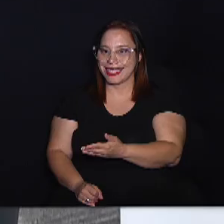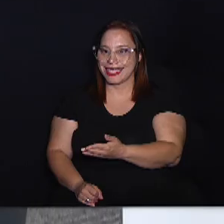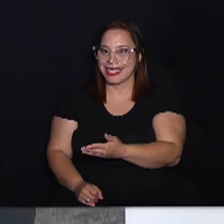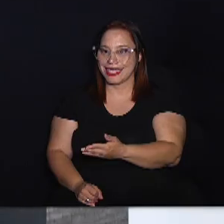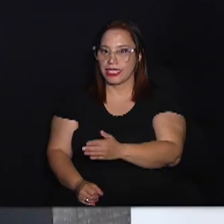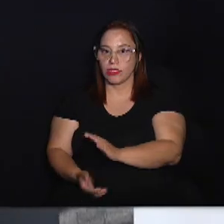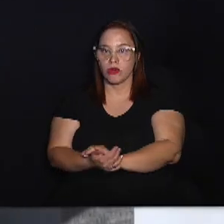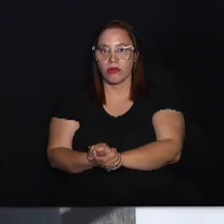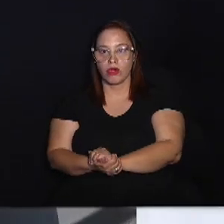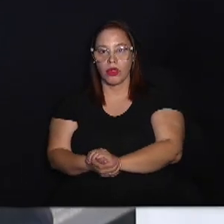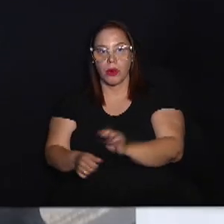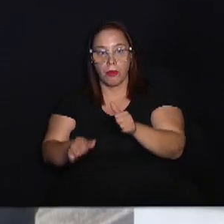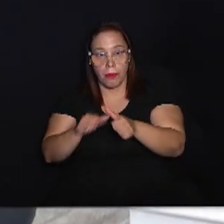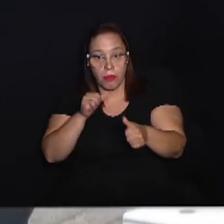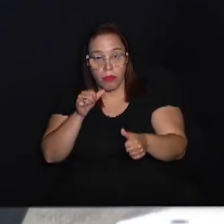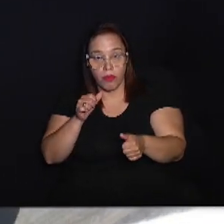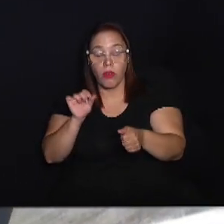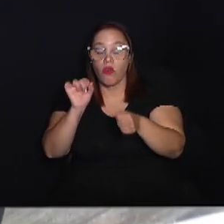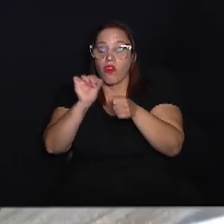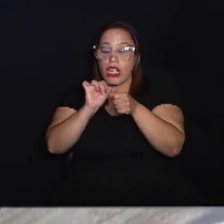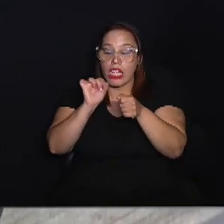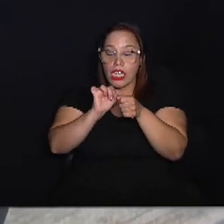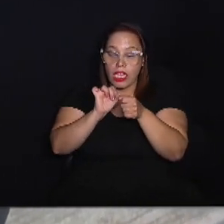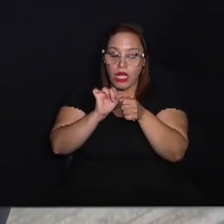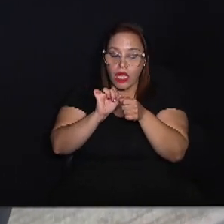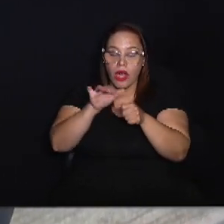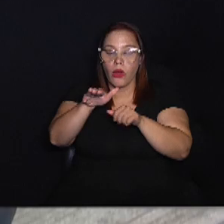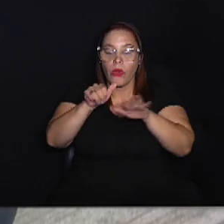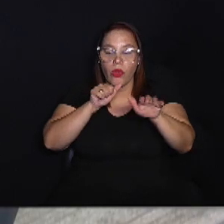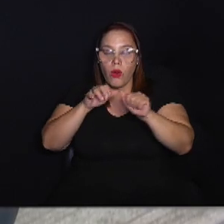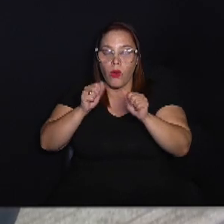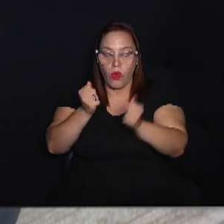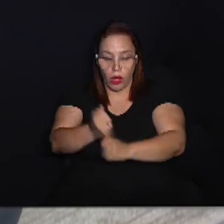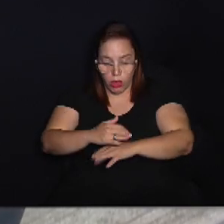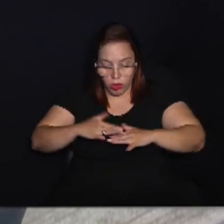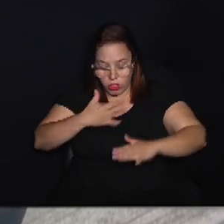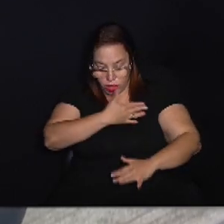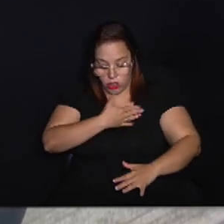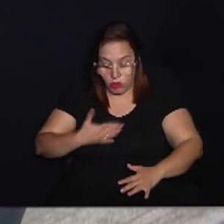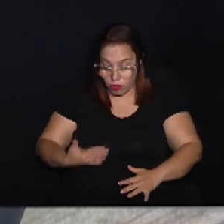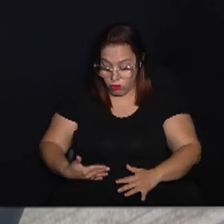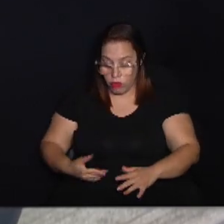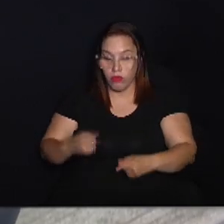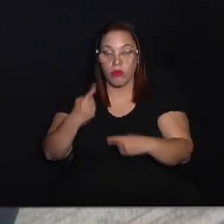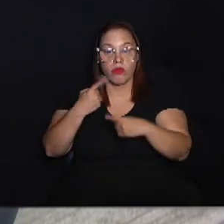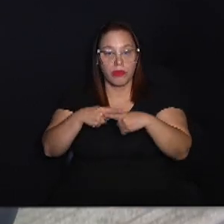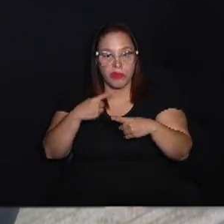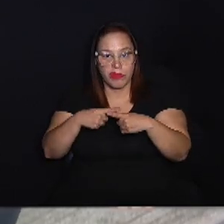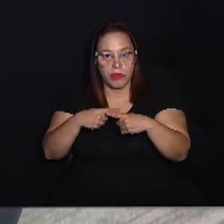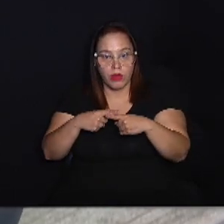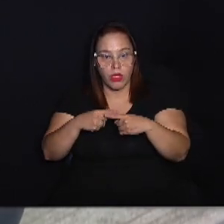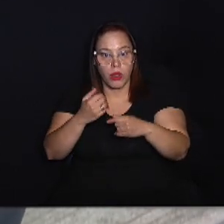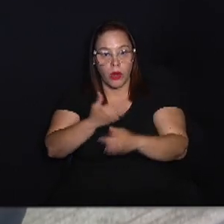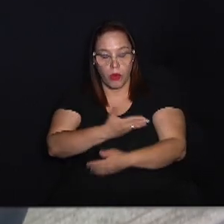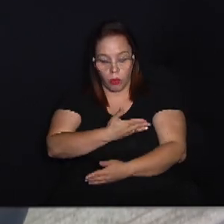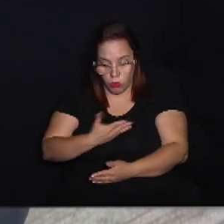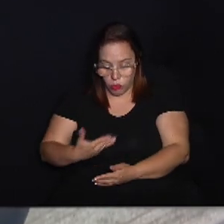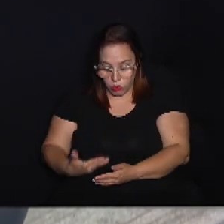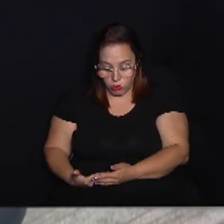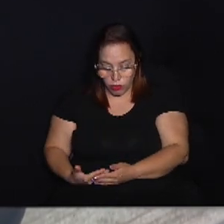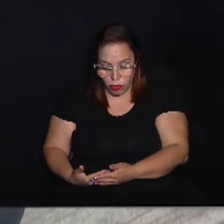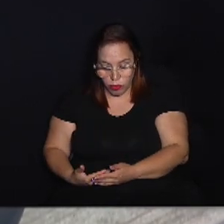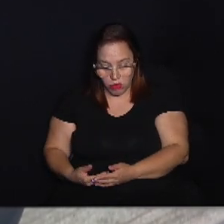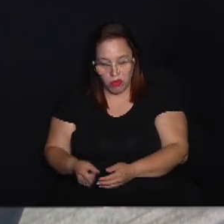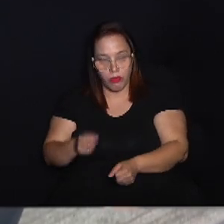campinas.sp.leg.br. A primeira coisa que nós vamos fazer é solicitar a audiência pública, porque nós temos que dar publicidade, tem que ter um